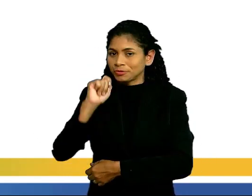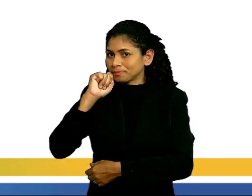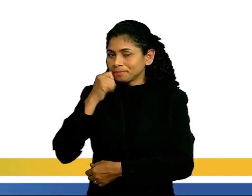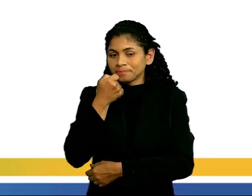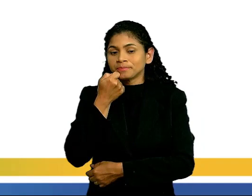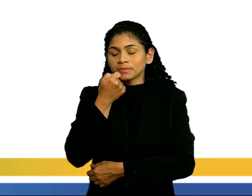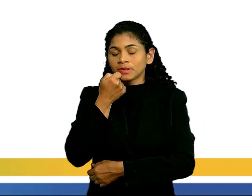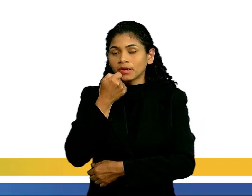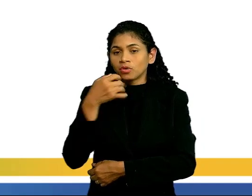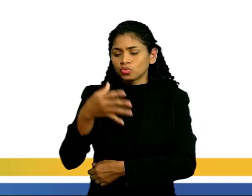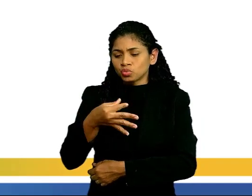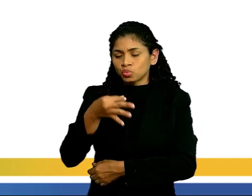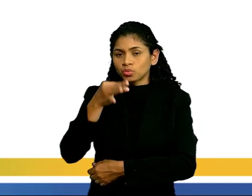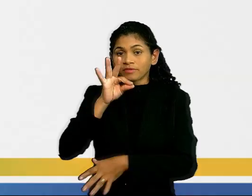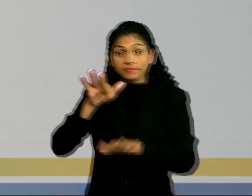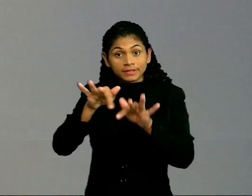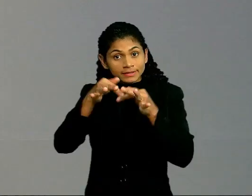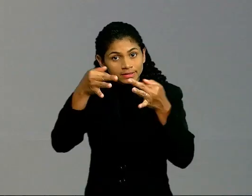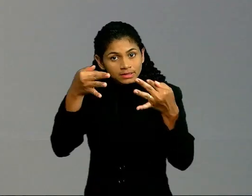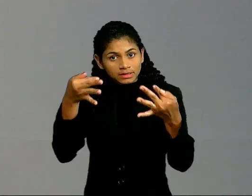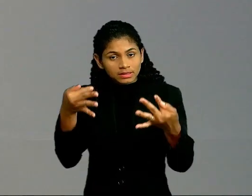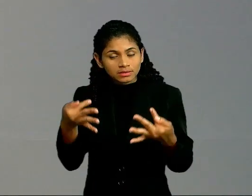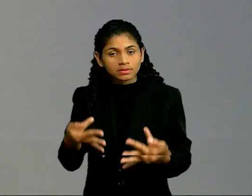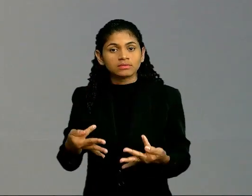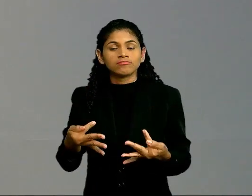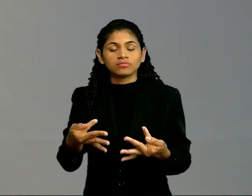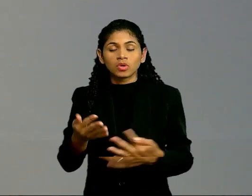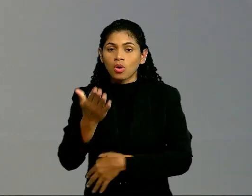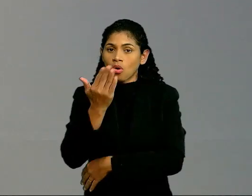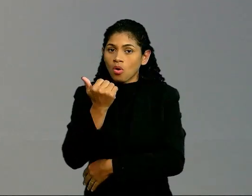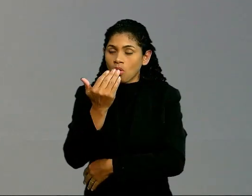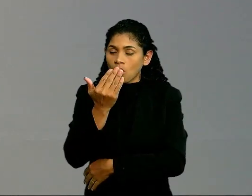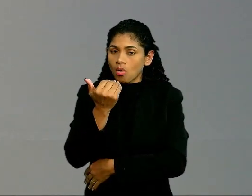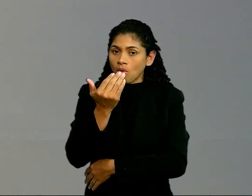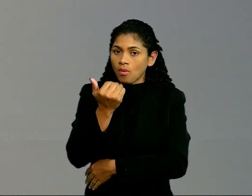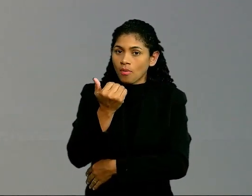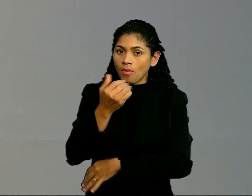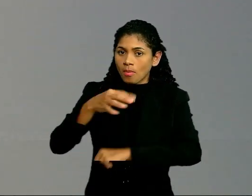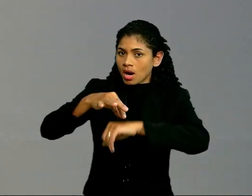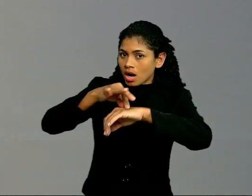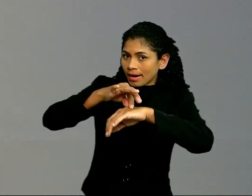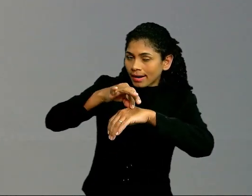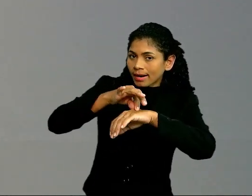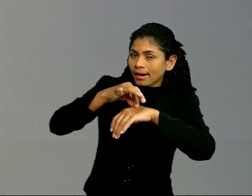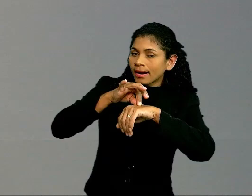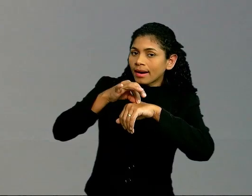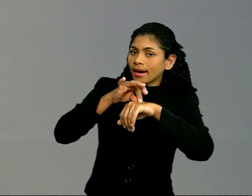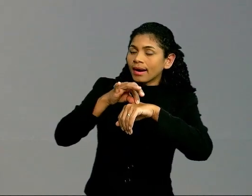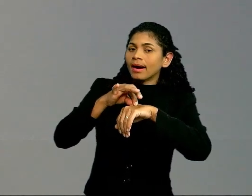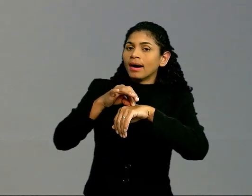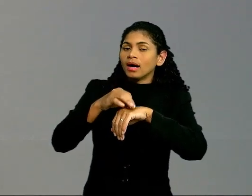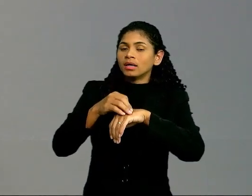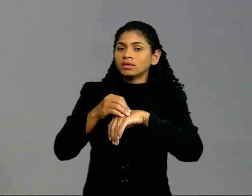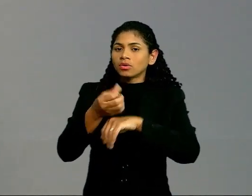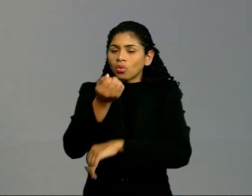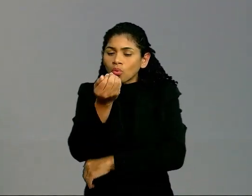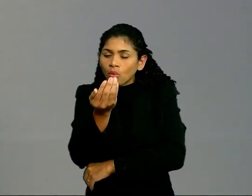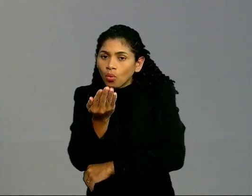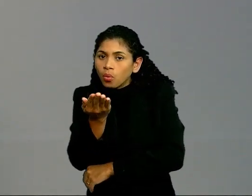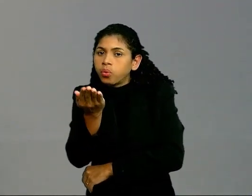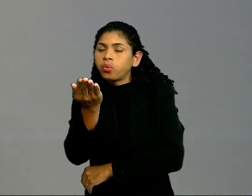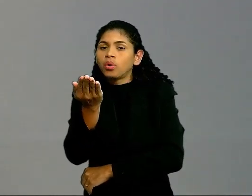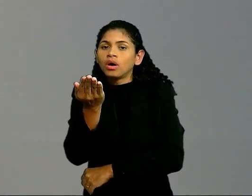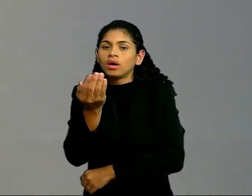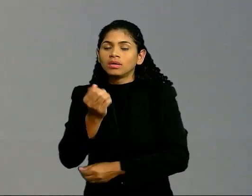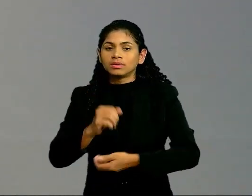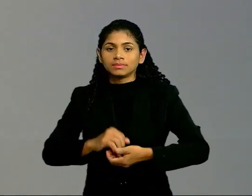e comesse carne com farinha. Vou te desafiar a fazer a leitura novamente desse trecho e ver